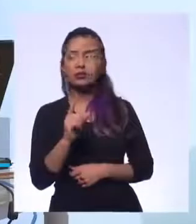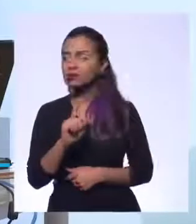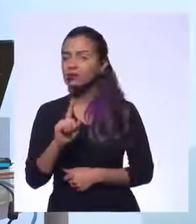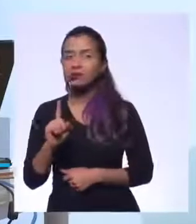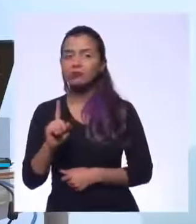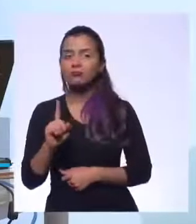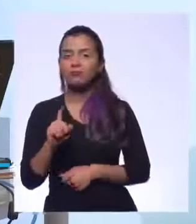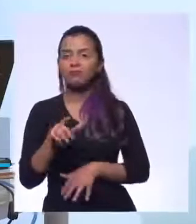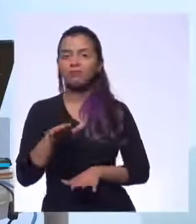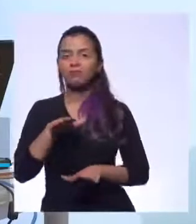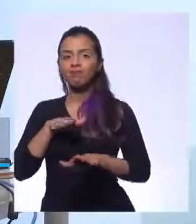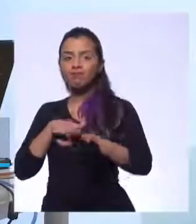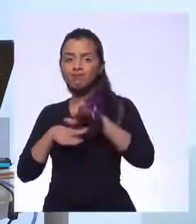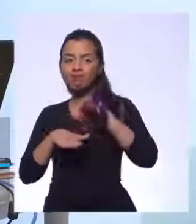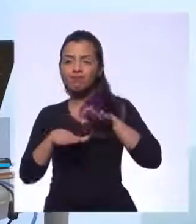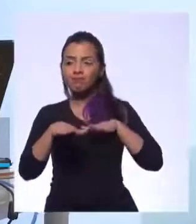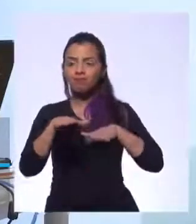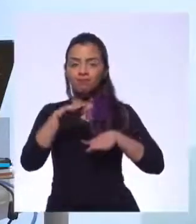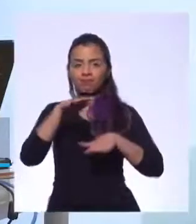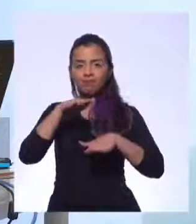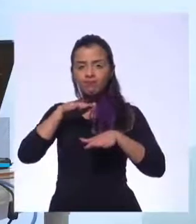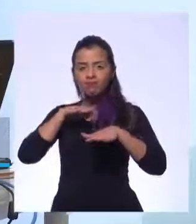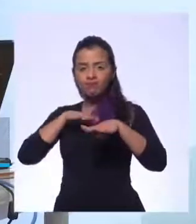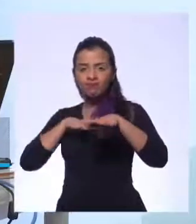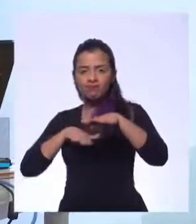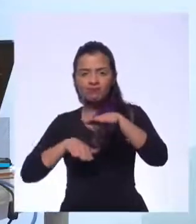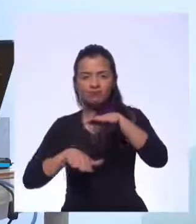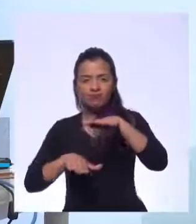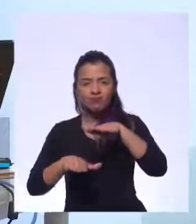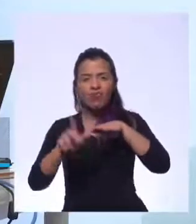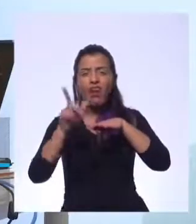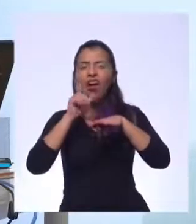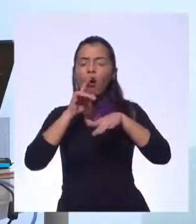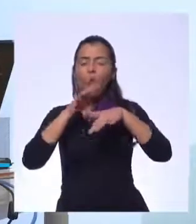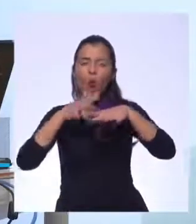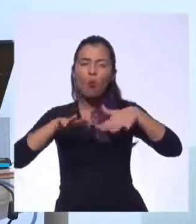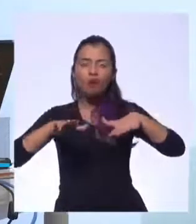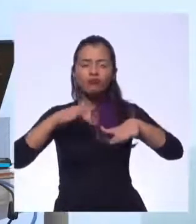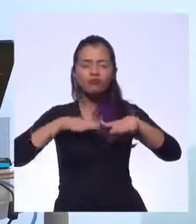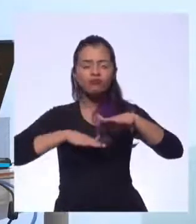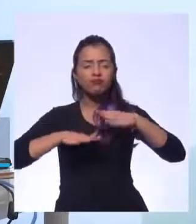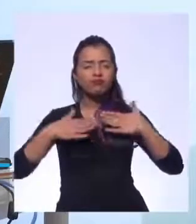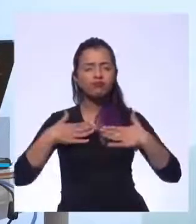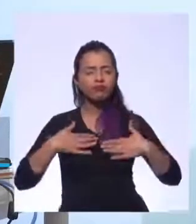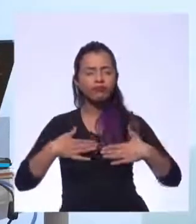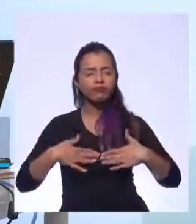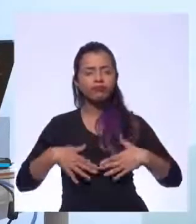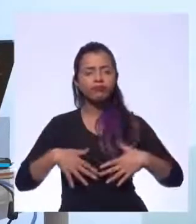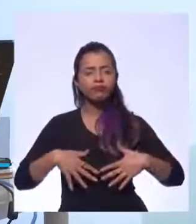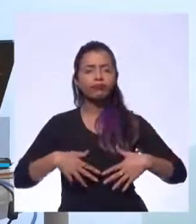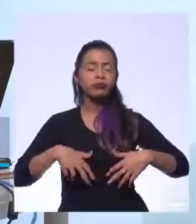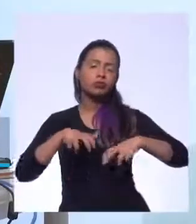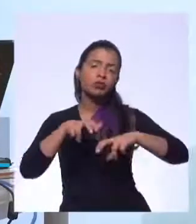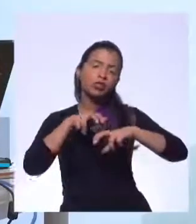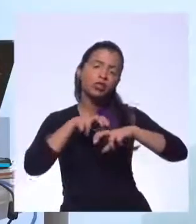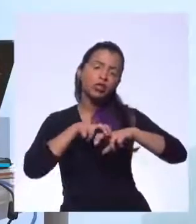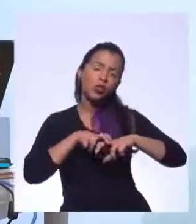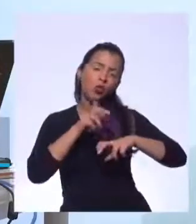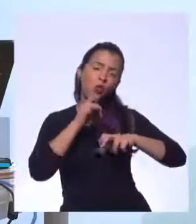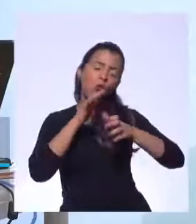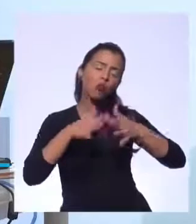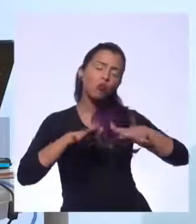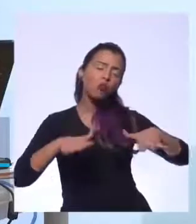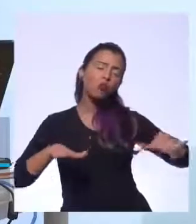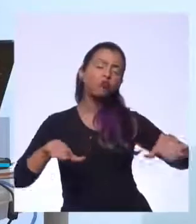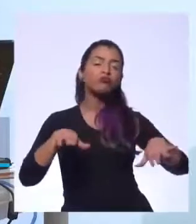fundo do rio. Andava triste, sob fontes seguras de Dona Otília. Passara a sentar na beira do rio, à